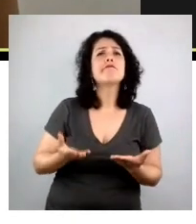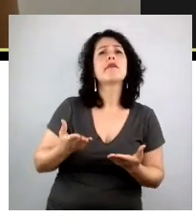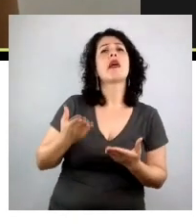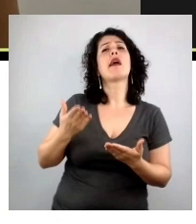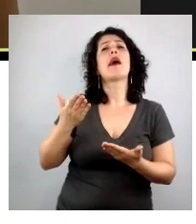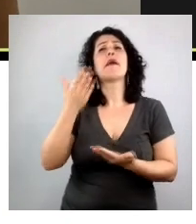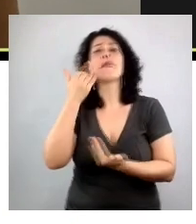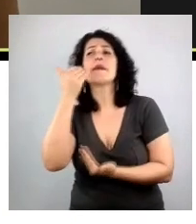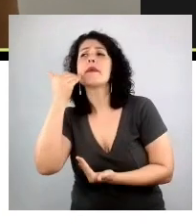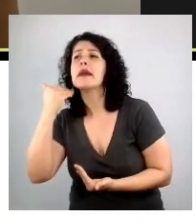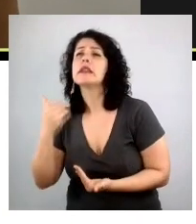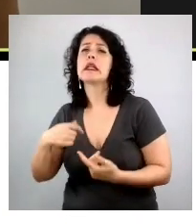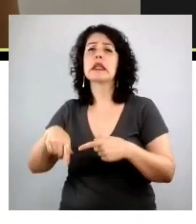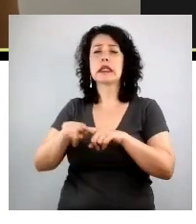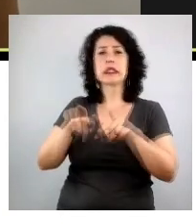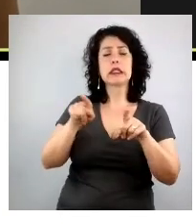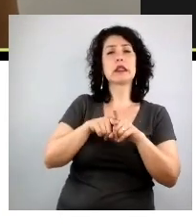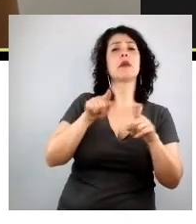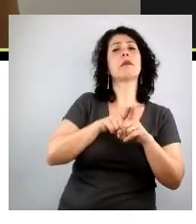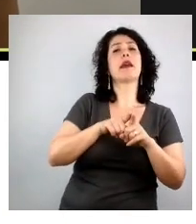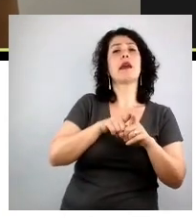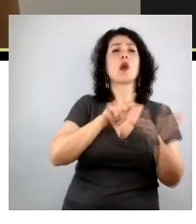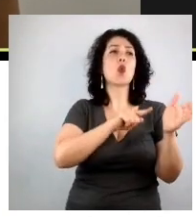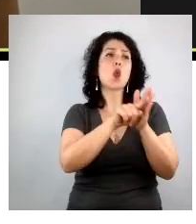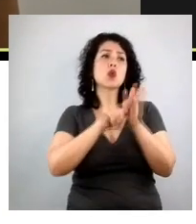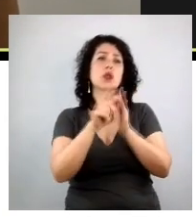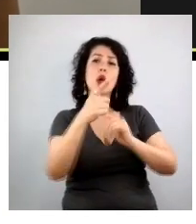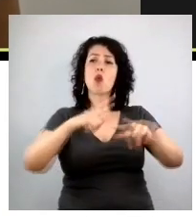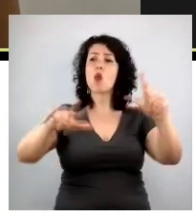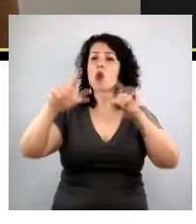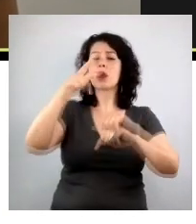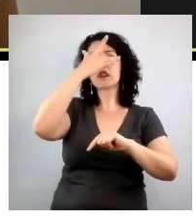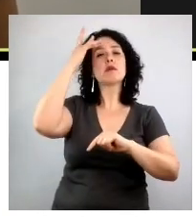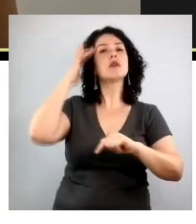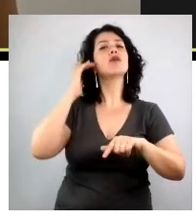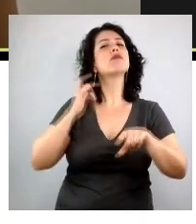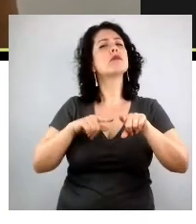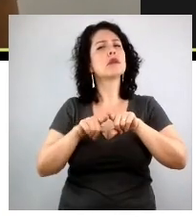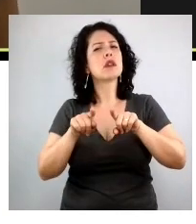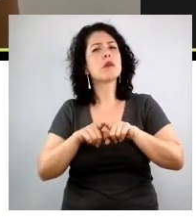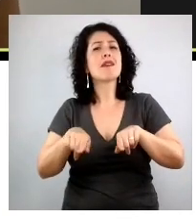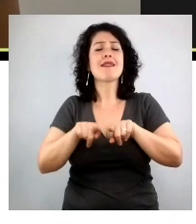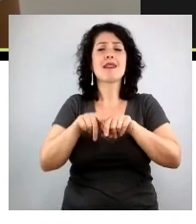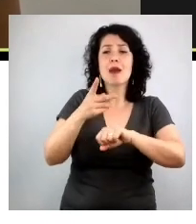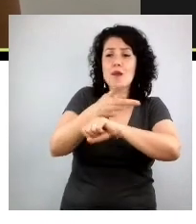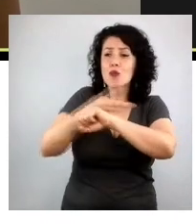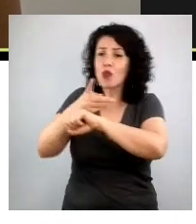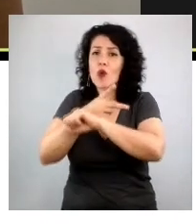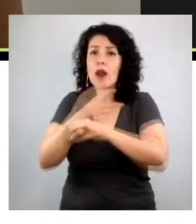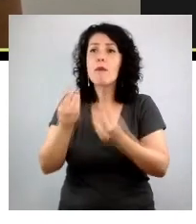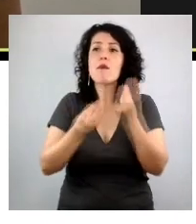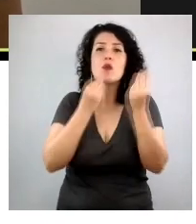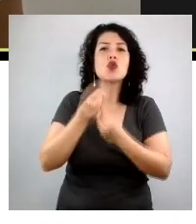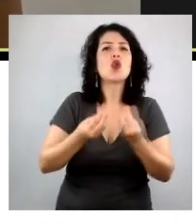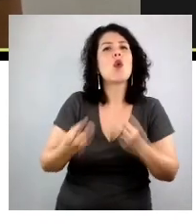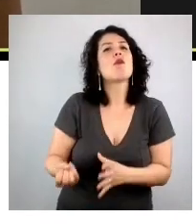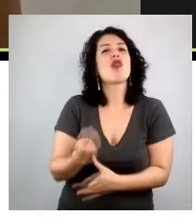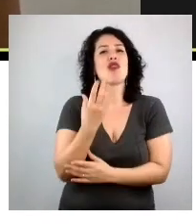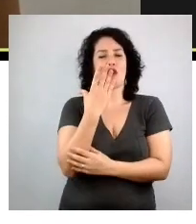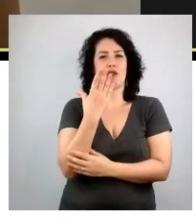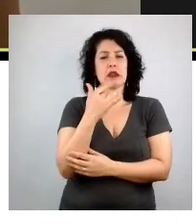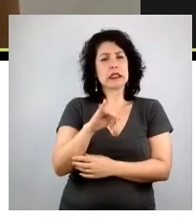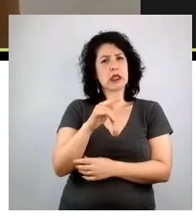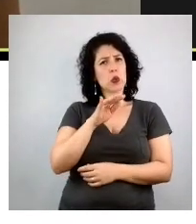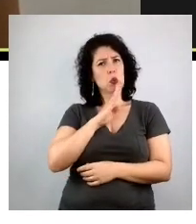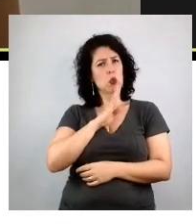consumir os nossos pares, e a gente precisa, mais do que isso, buscar o novo. Cara, se eu não conheço, eu não vou correr do que eu não